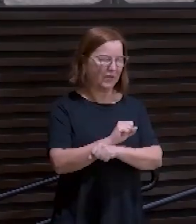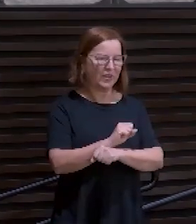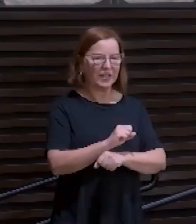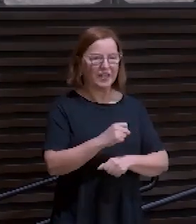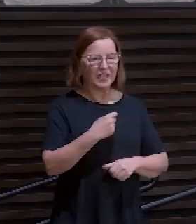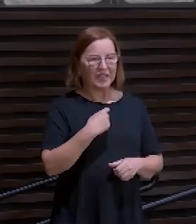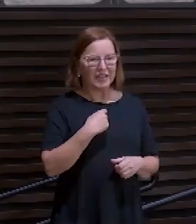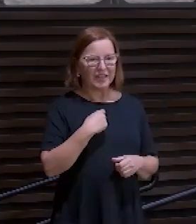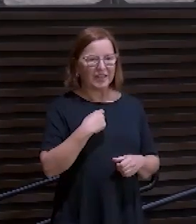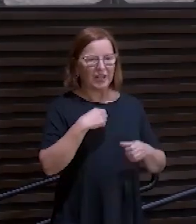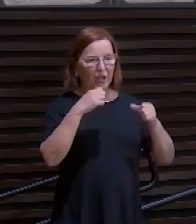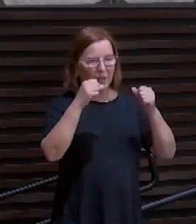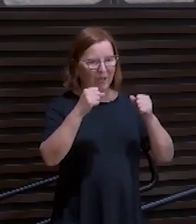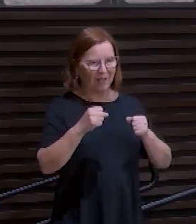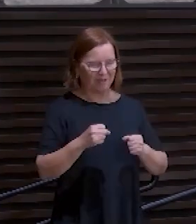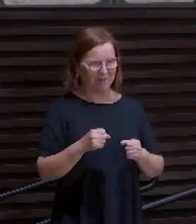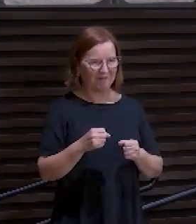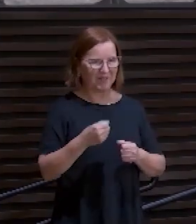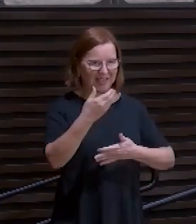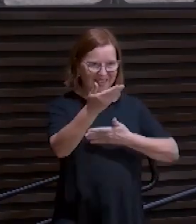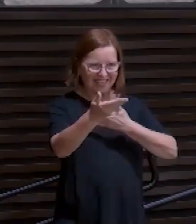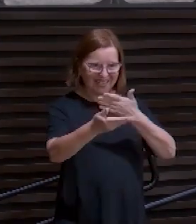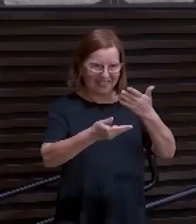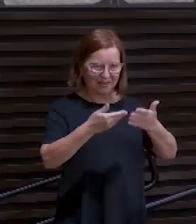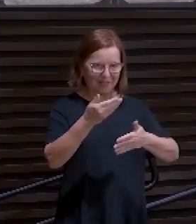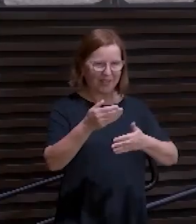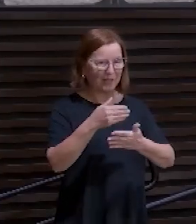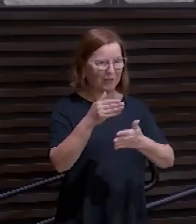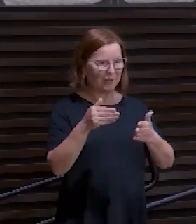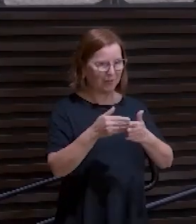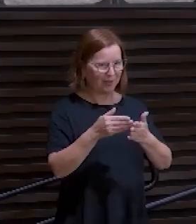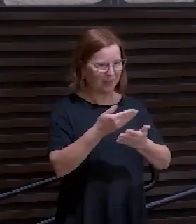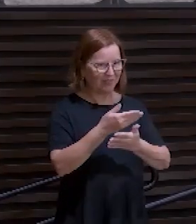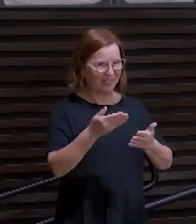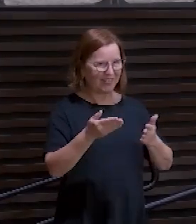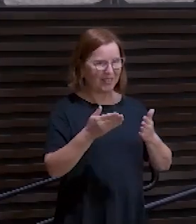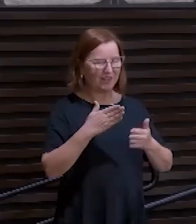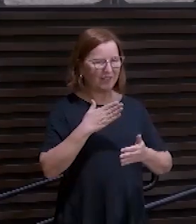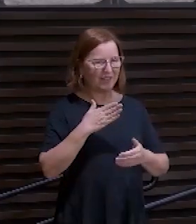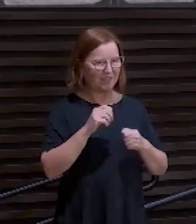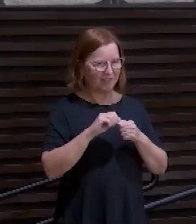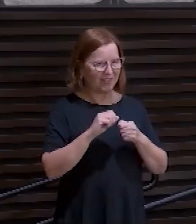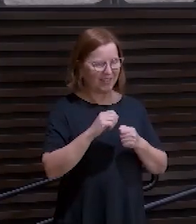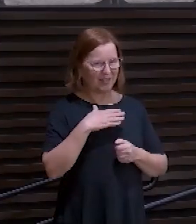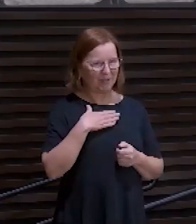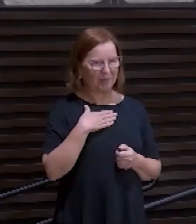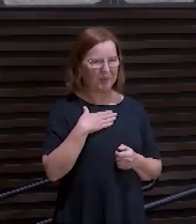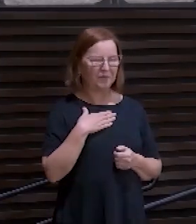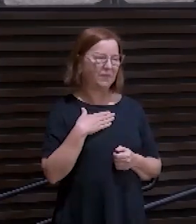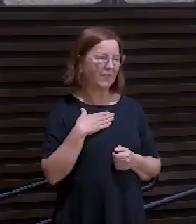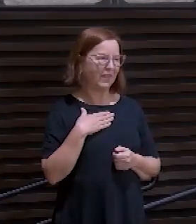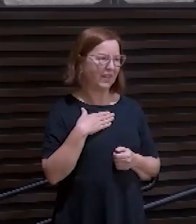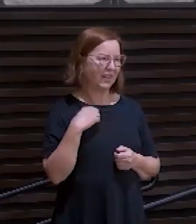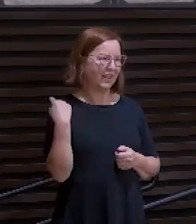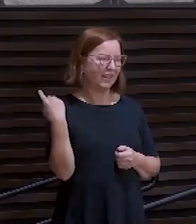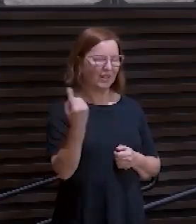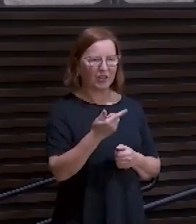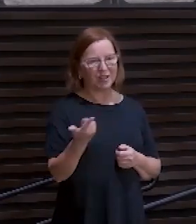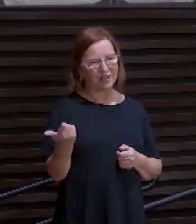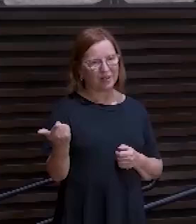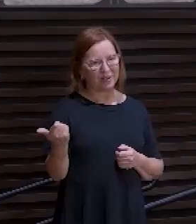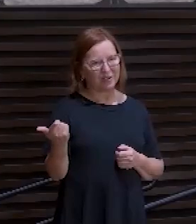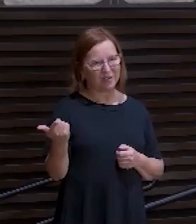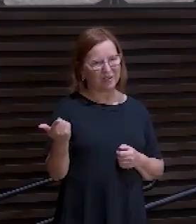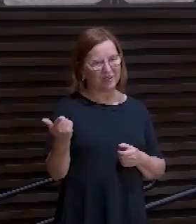todo o bem que vocês me fizeram, a mim e a minha casa. Nós vamos voltar para Campina Grande amanhã